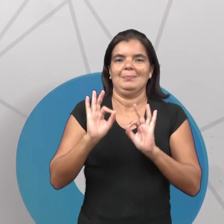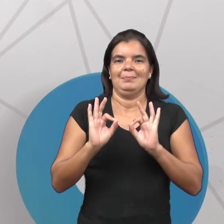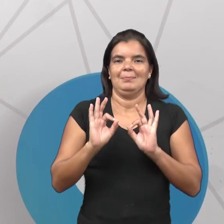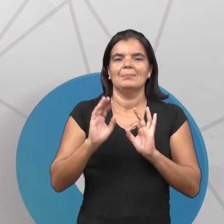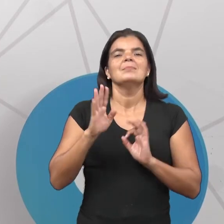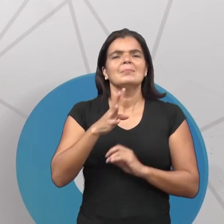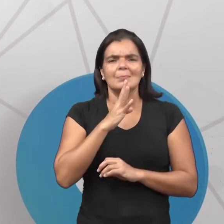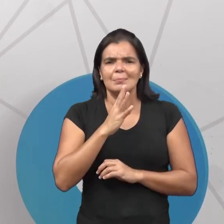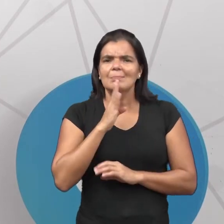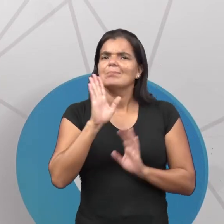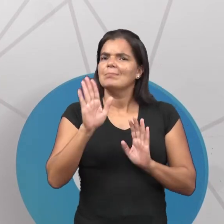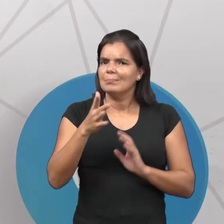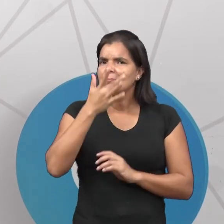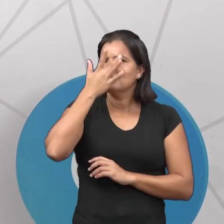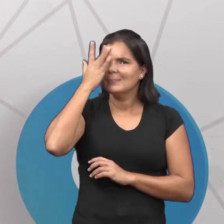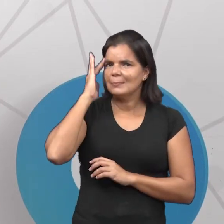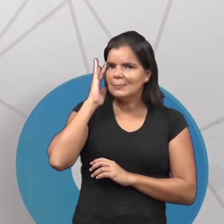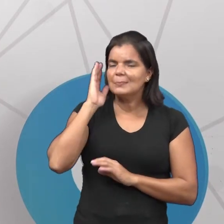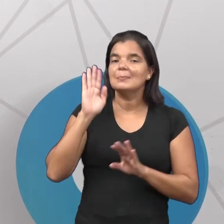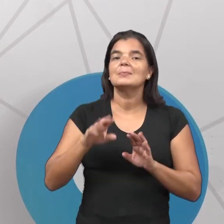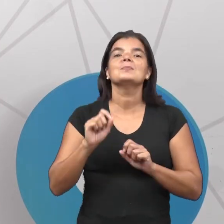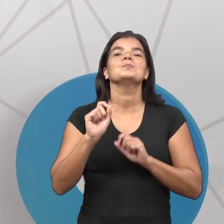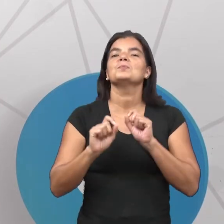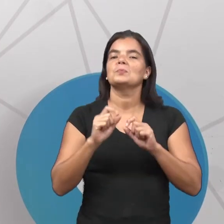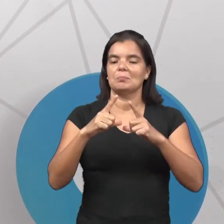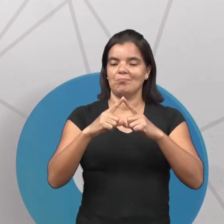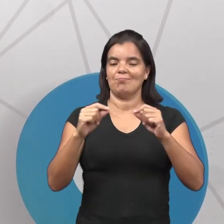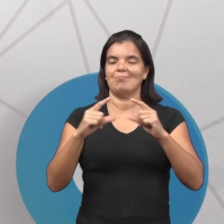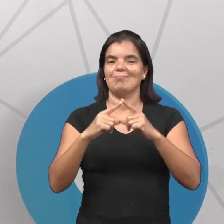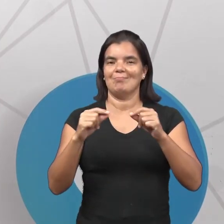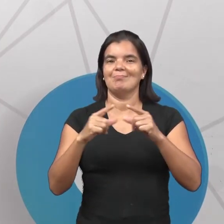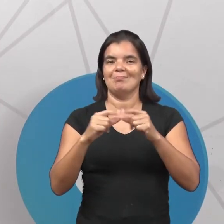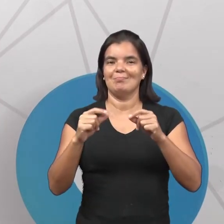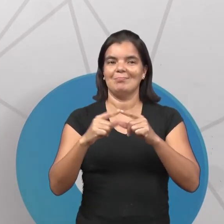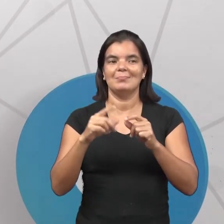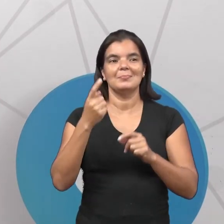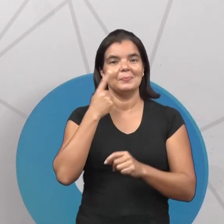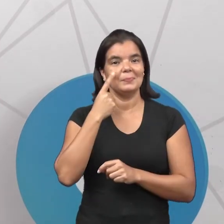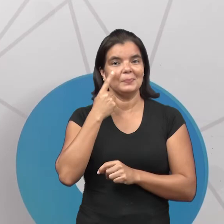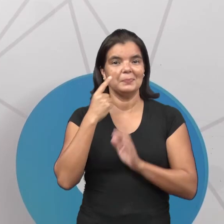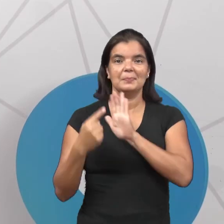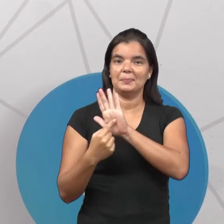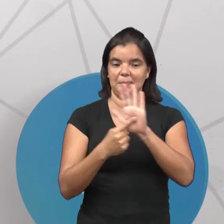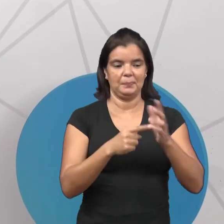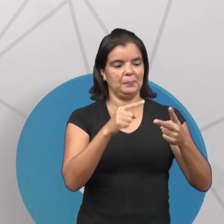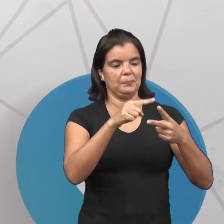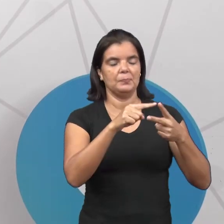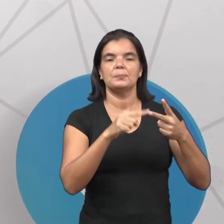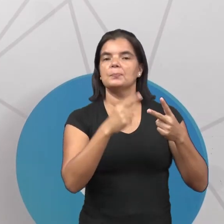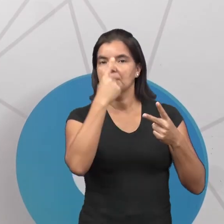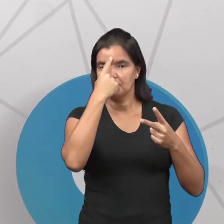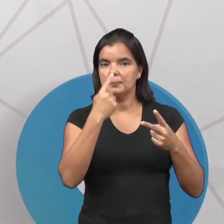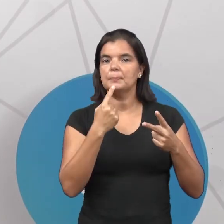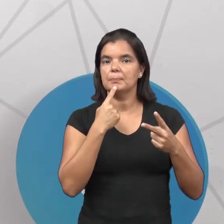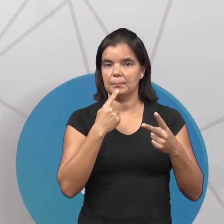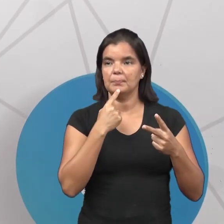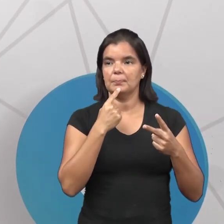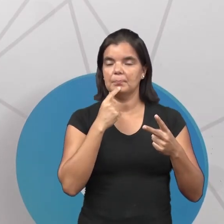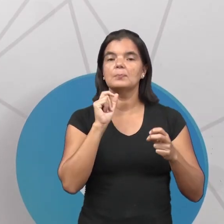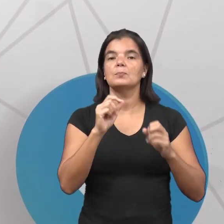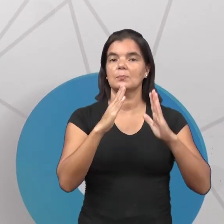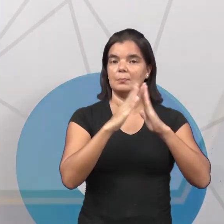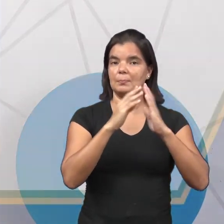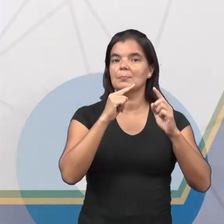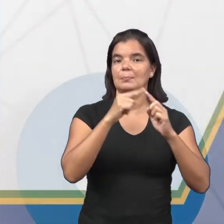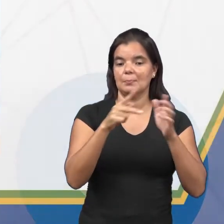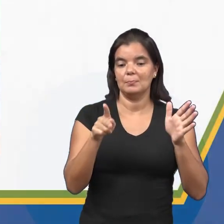Vocês já devem ter ouvido falar, é Brasília. Vamos lá? Eu vou apresentar para vocês duas imagens, que é a Catedral Metropolitana